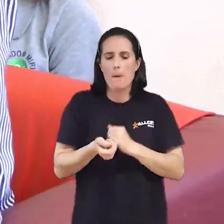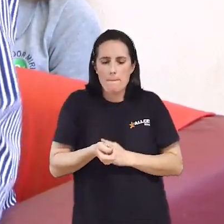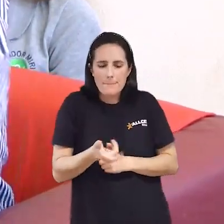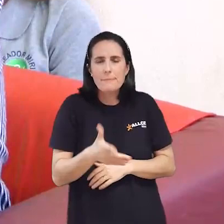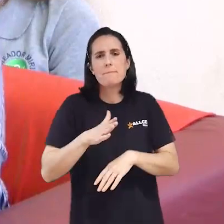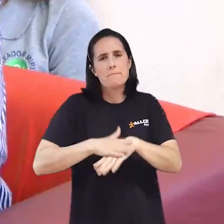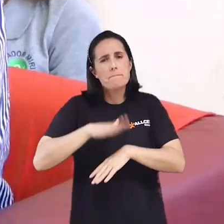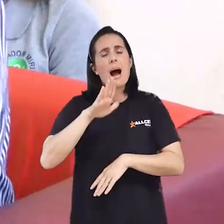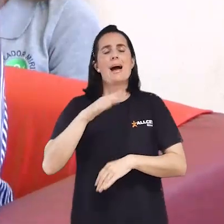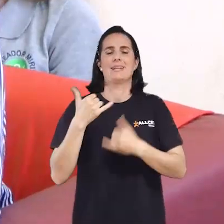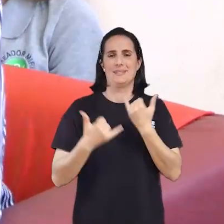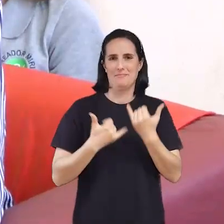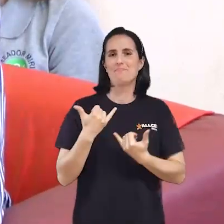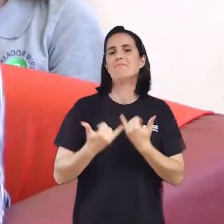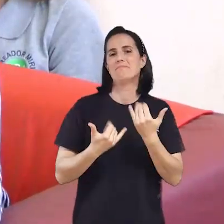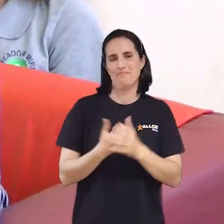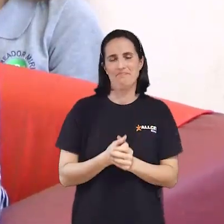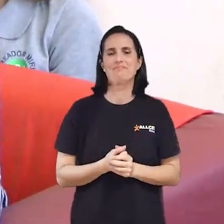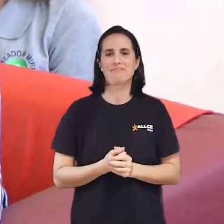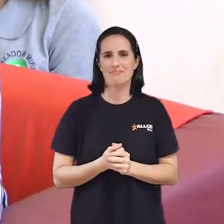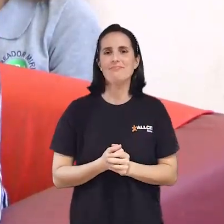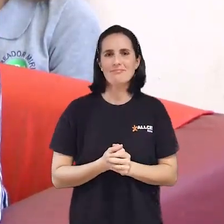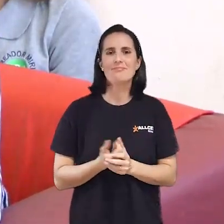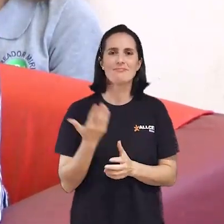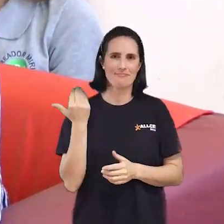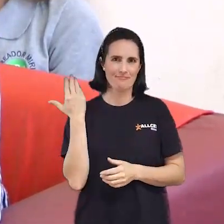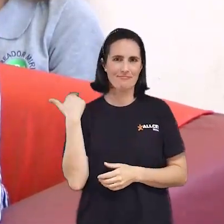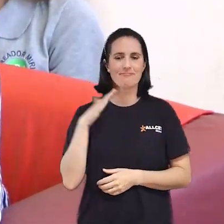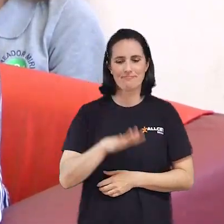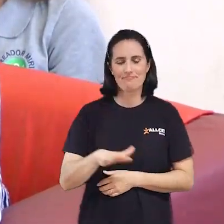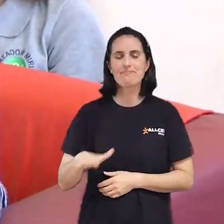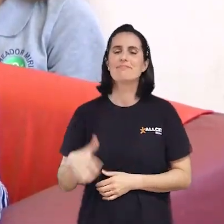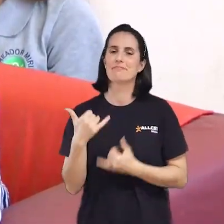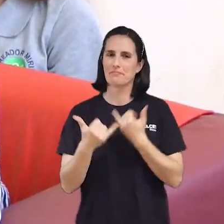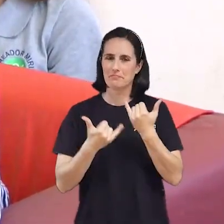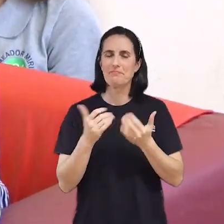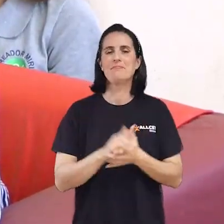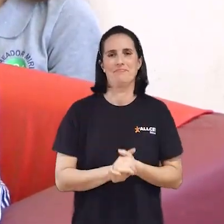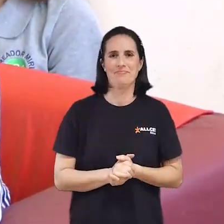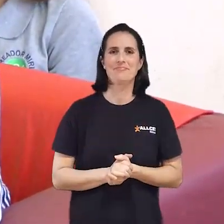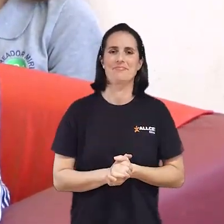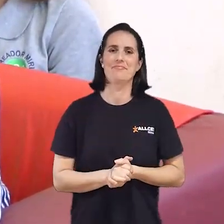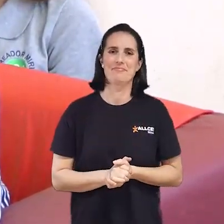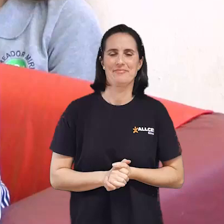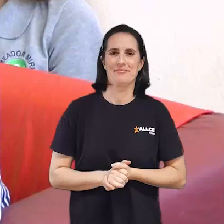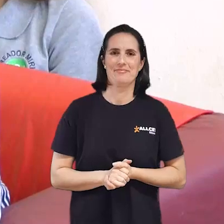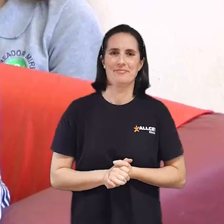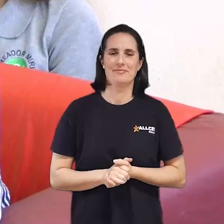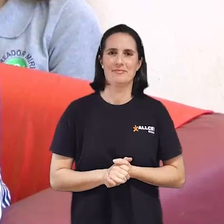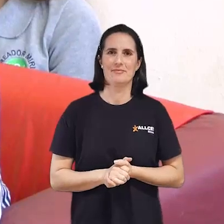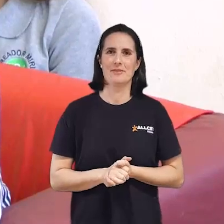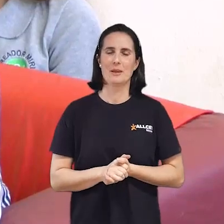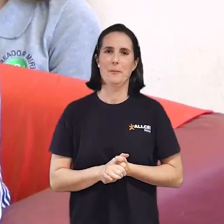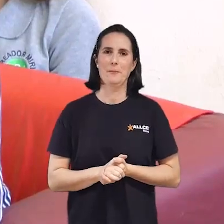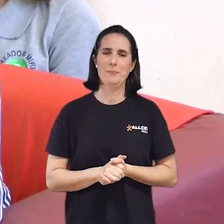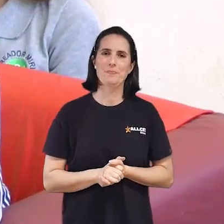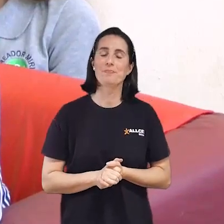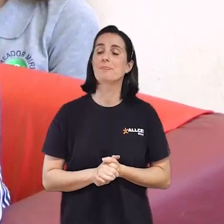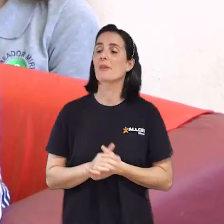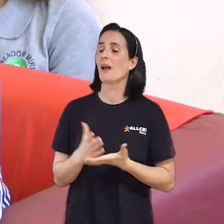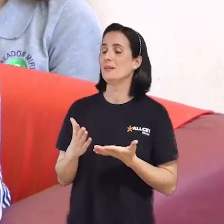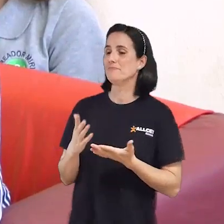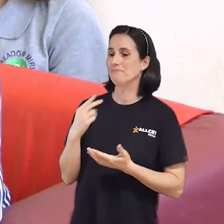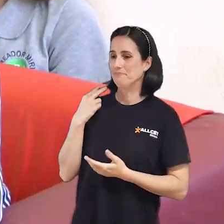uma vidraça, quebrava alguma coisa, então o pai proibia. Mas a bola e a peca era mais frequente, assim, sabe? Era esse nossa prática